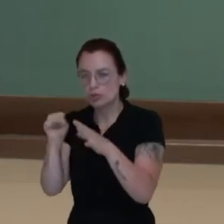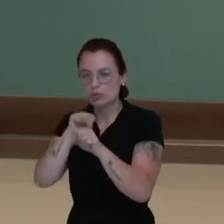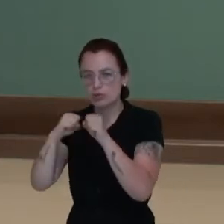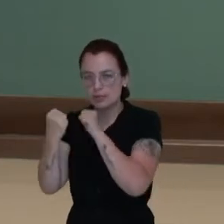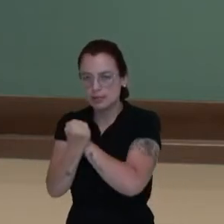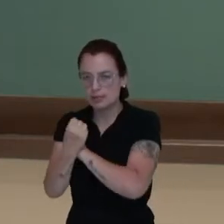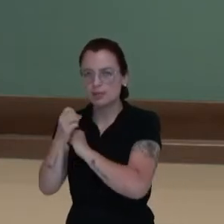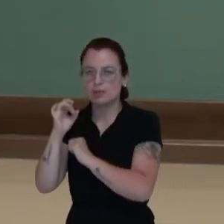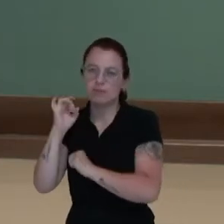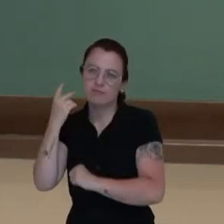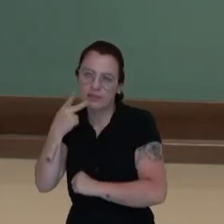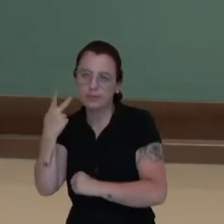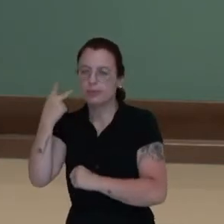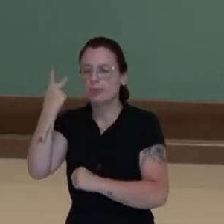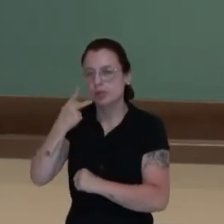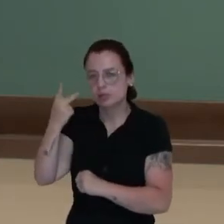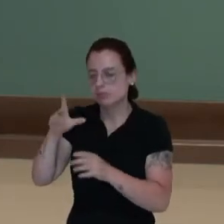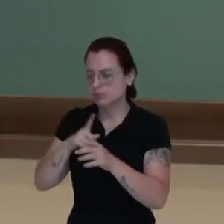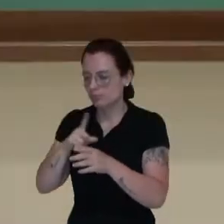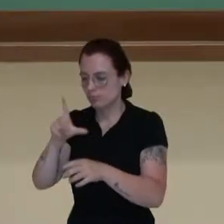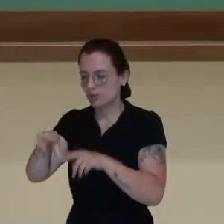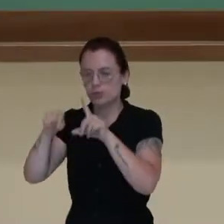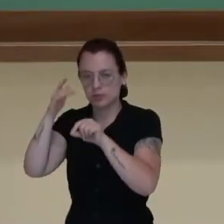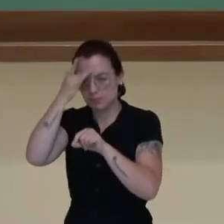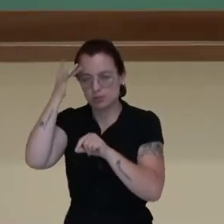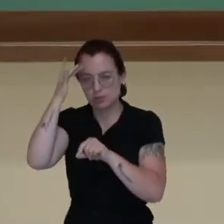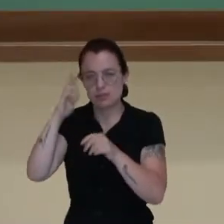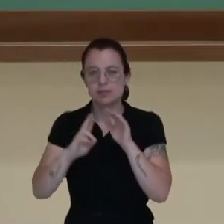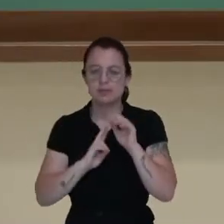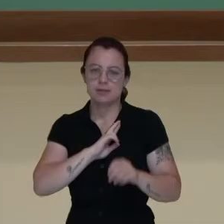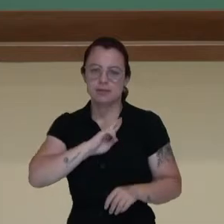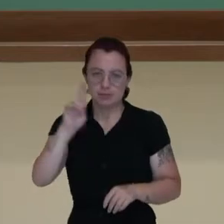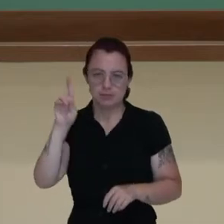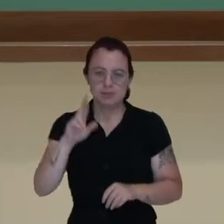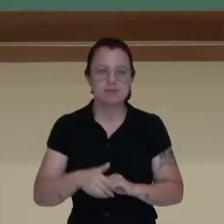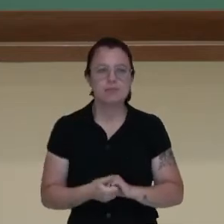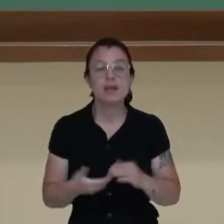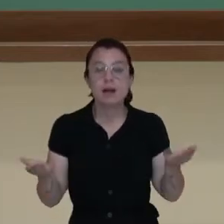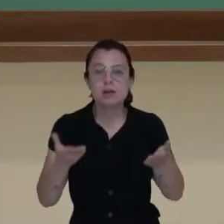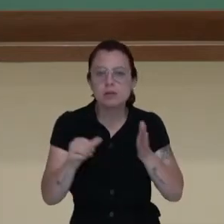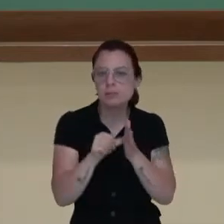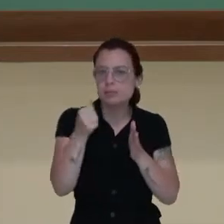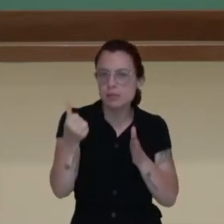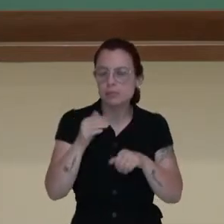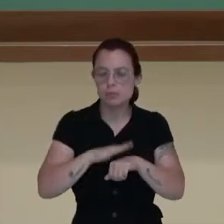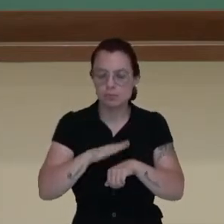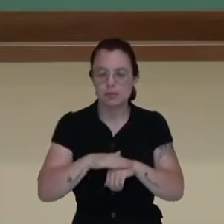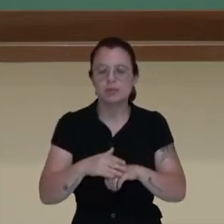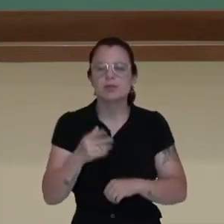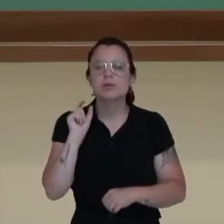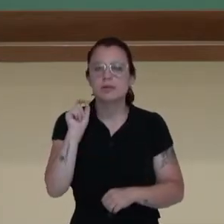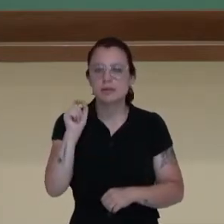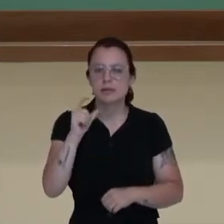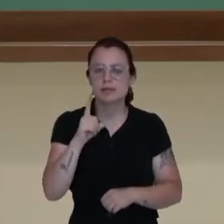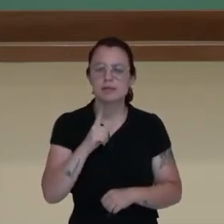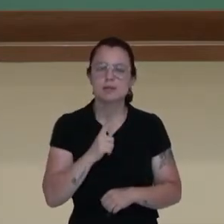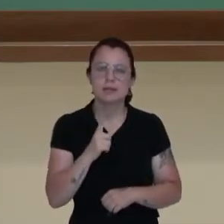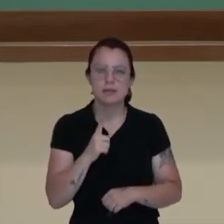parlamento, enfim, escolhendo os representantes. Nesse momento, nessa primeira república do Brasil, que vai então